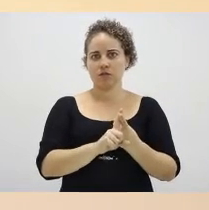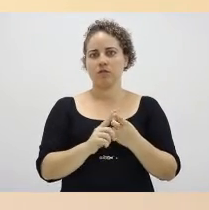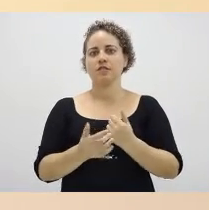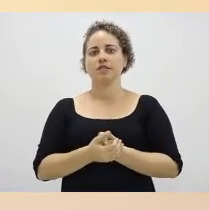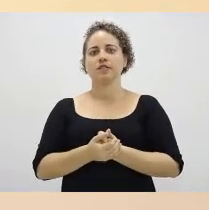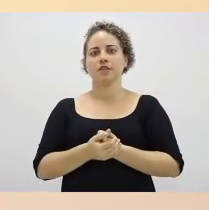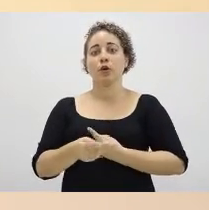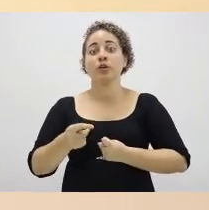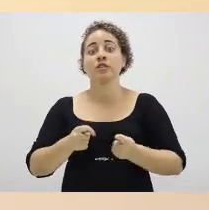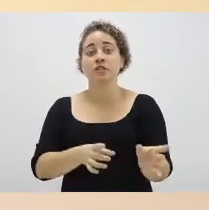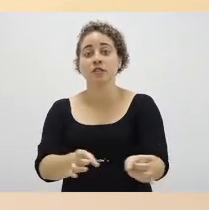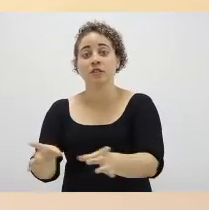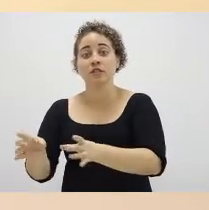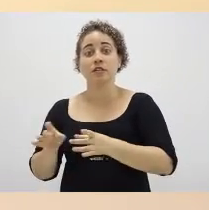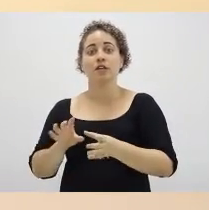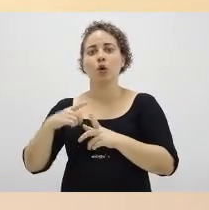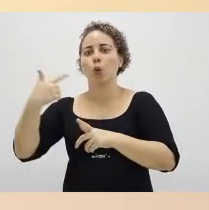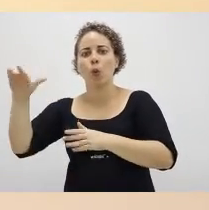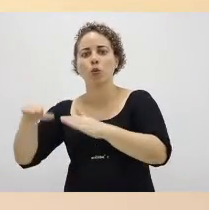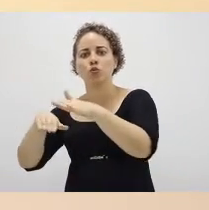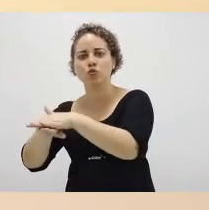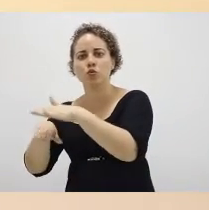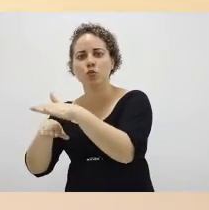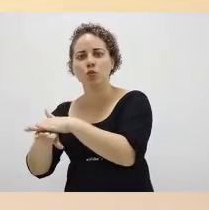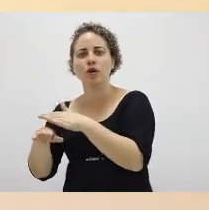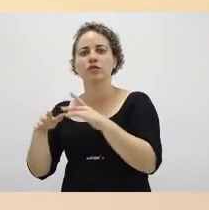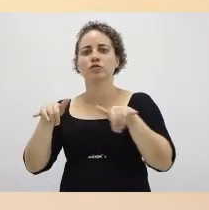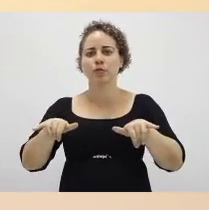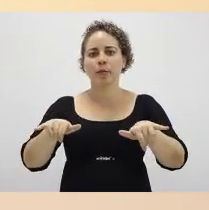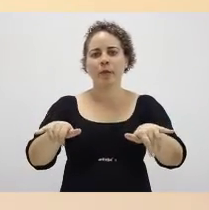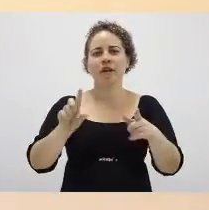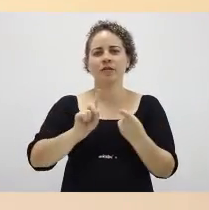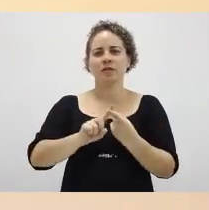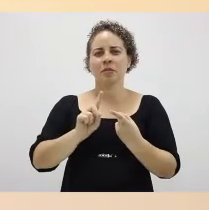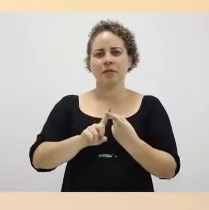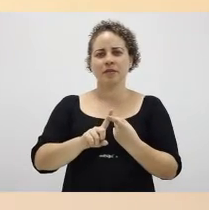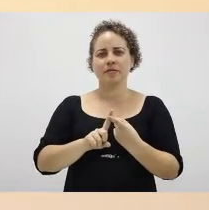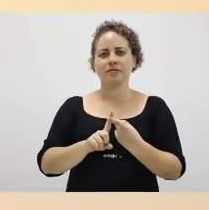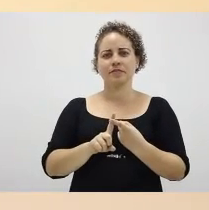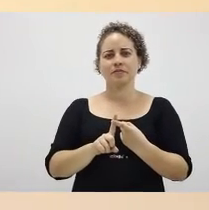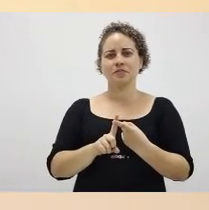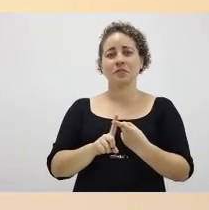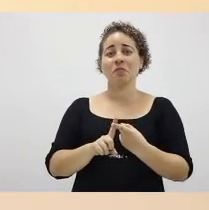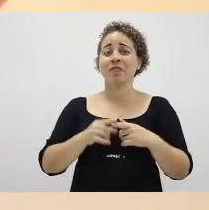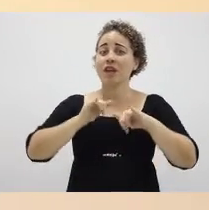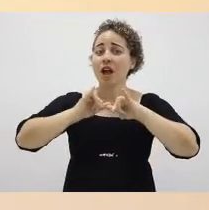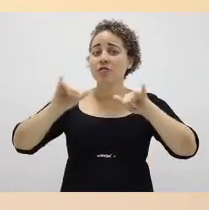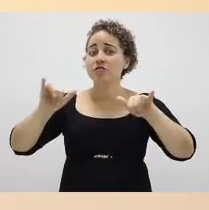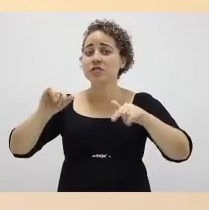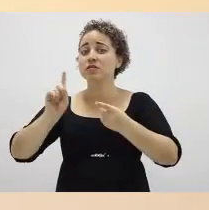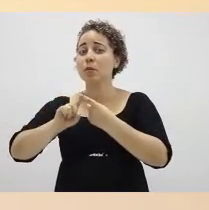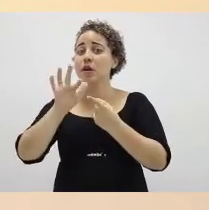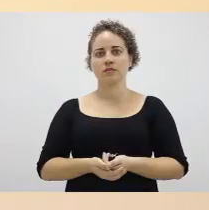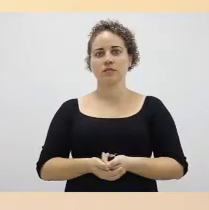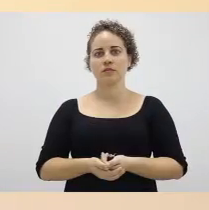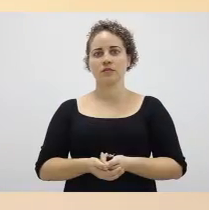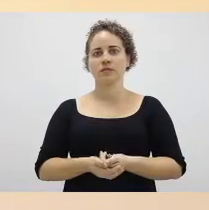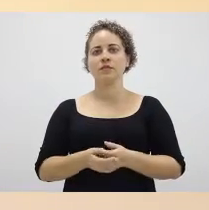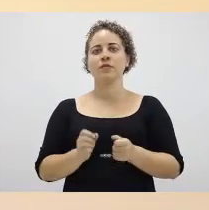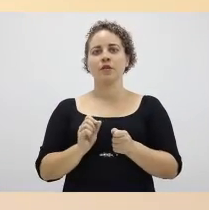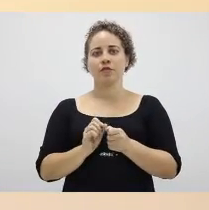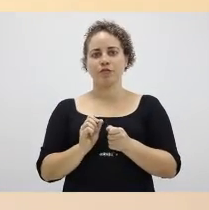de distribuição ou no depósito da rede de supermercados, e isso também é avisado ao fornecedor.